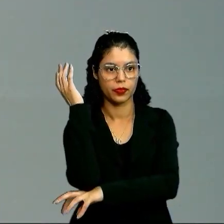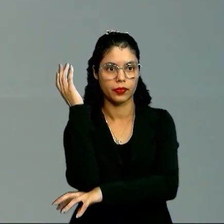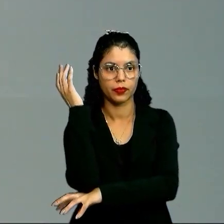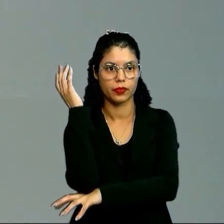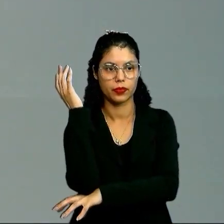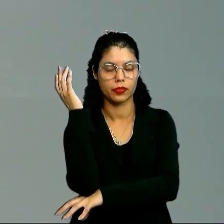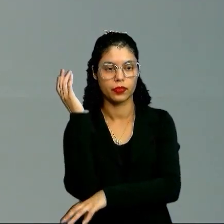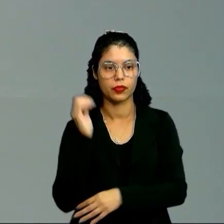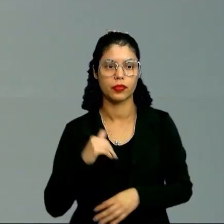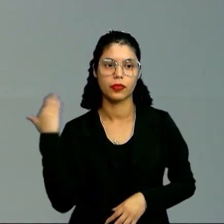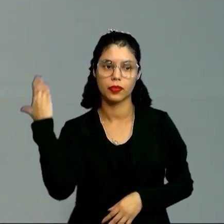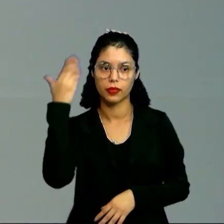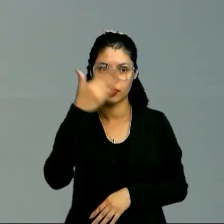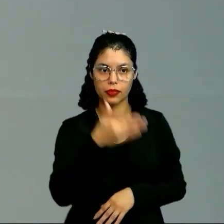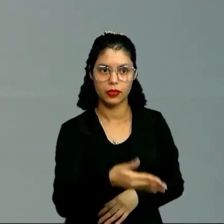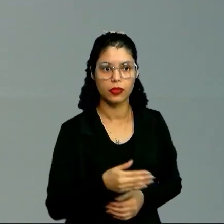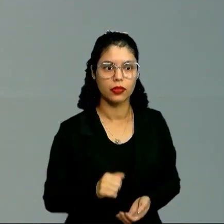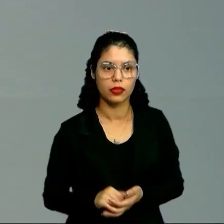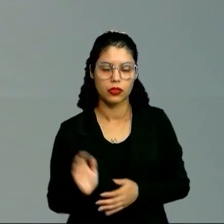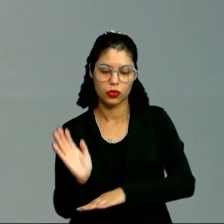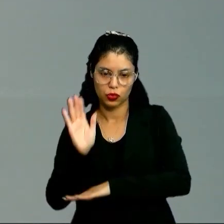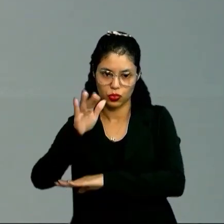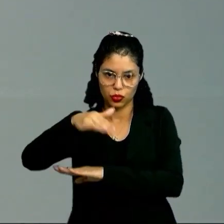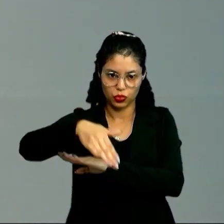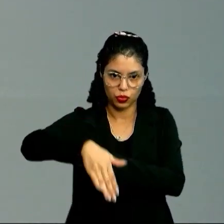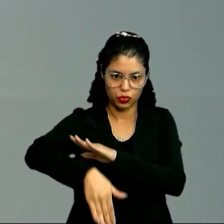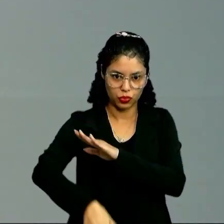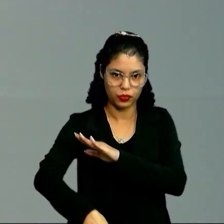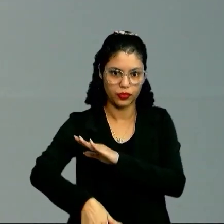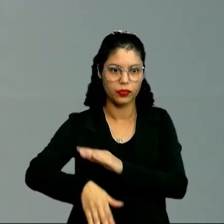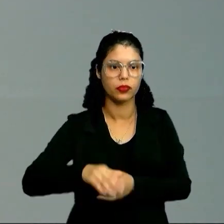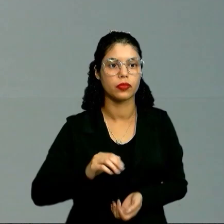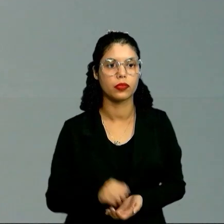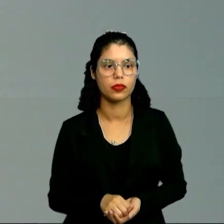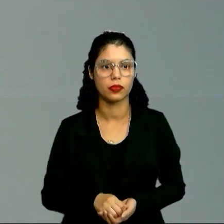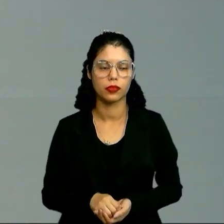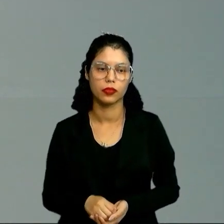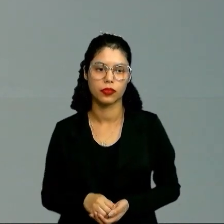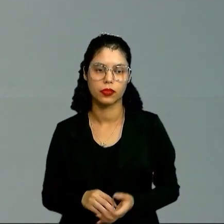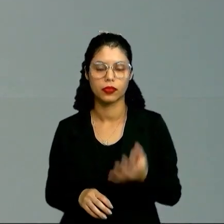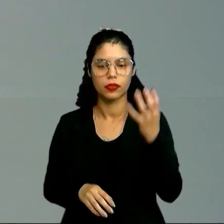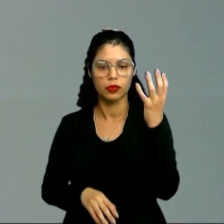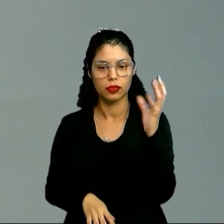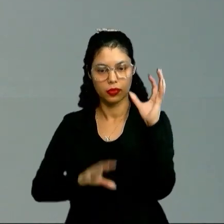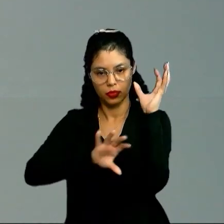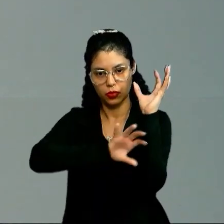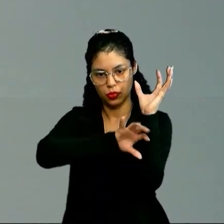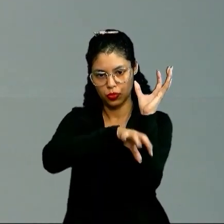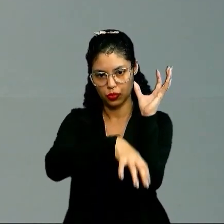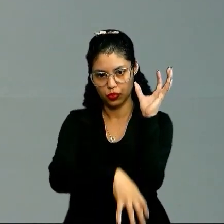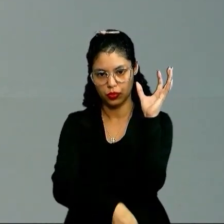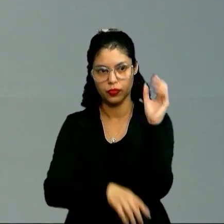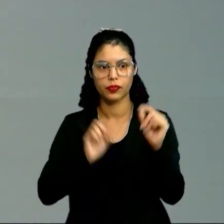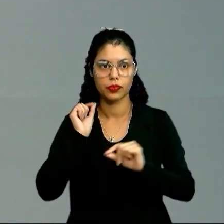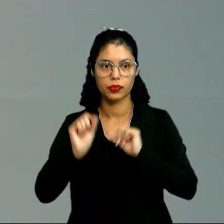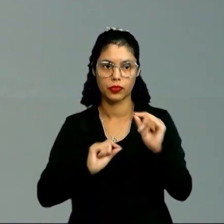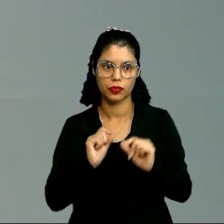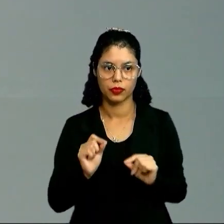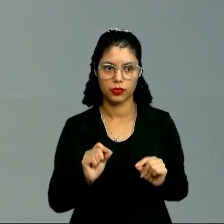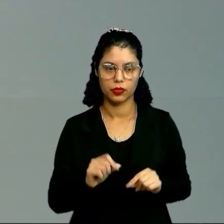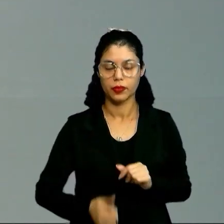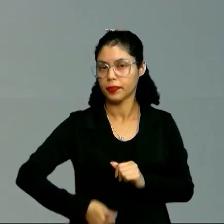está crescendo em direção da gravidade. Se ela está indo em direção da gravidade, quer dizer que ela